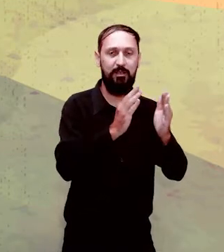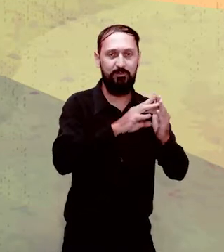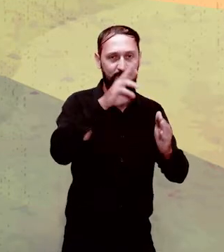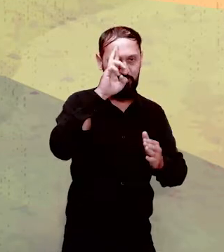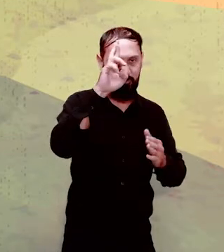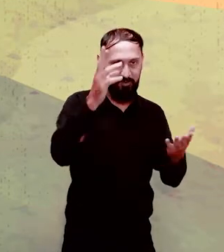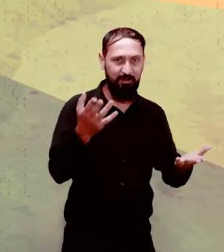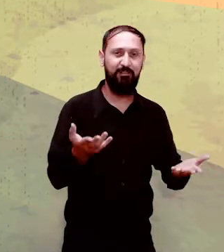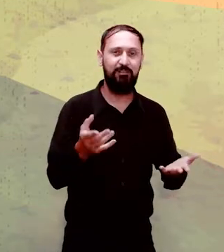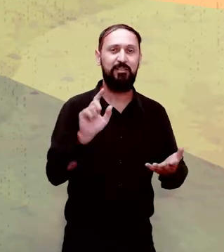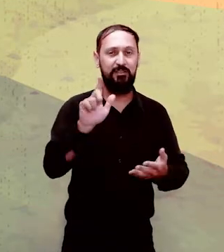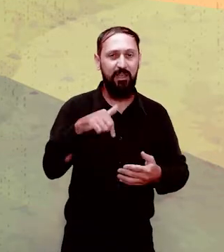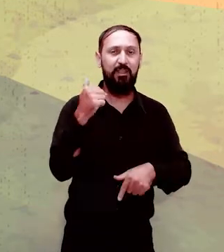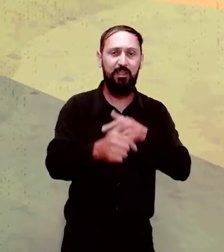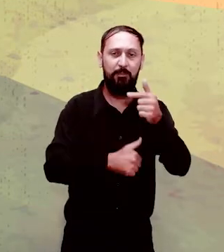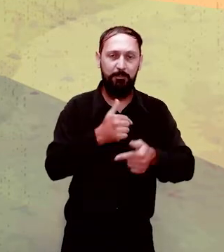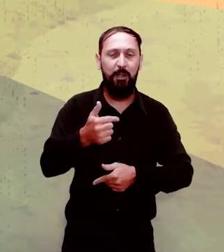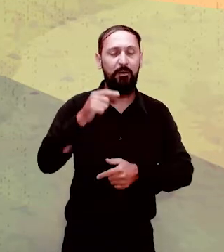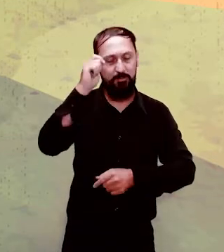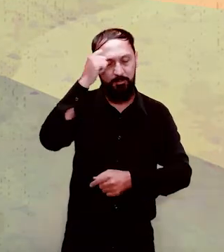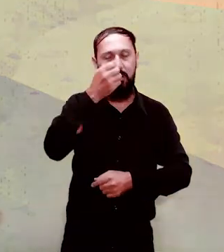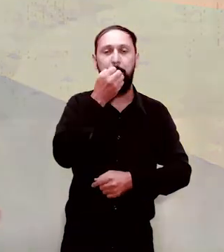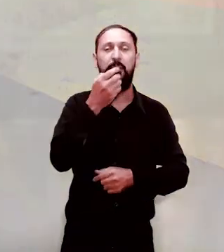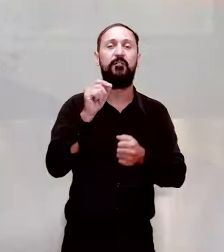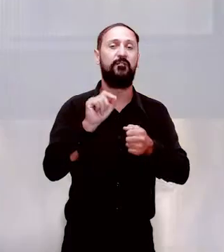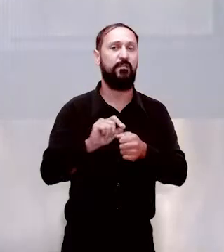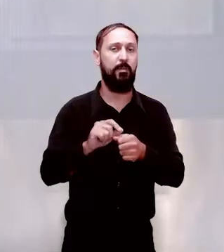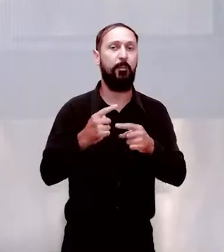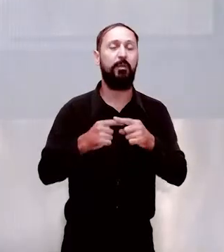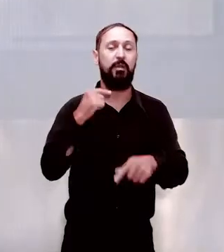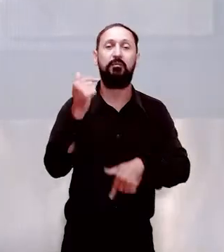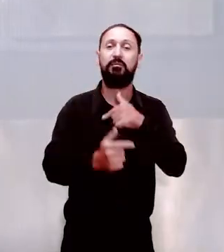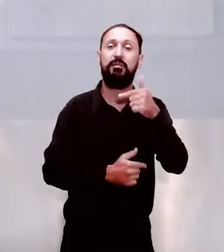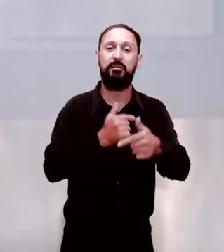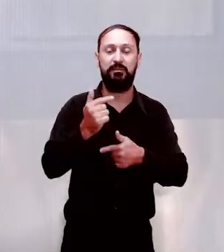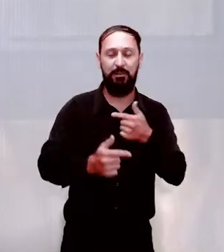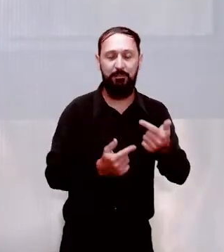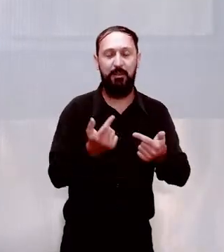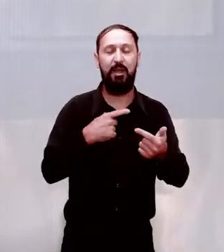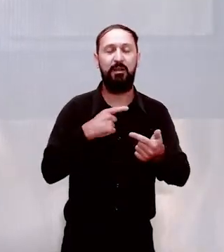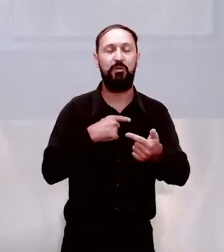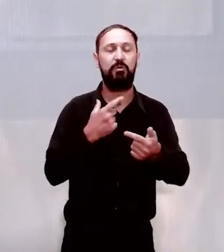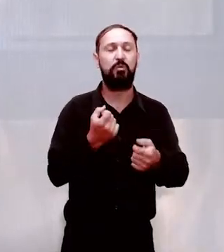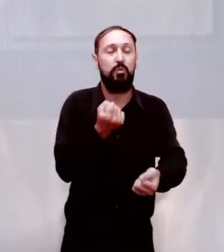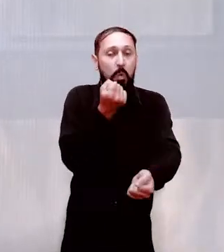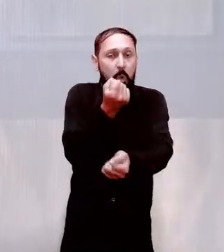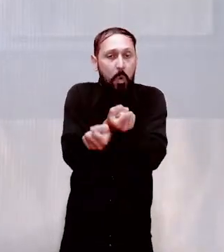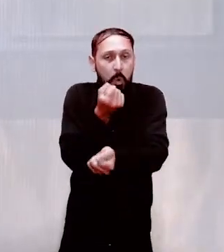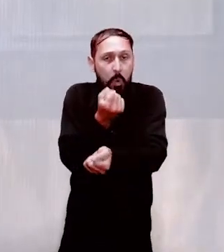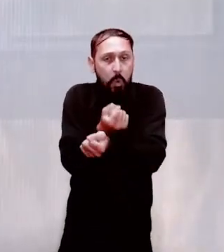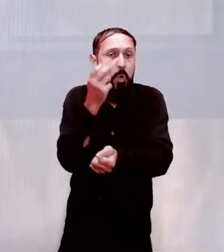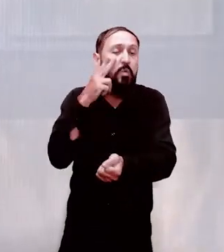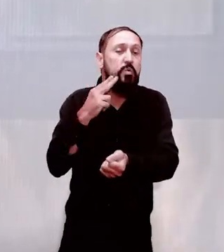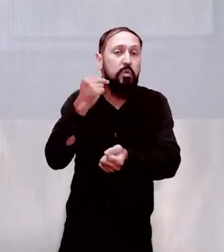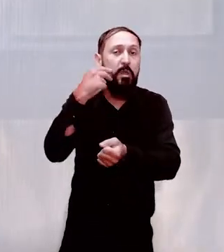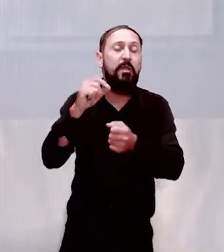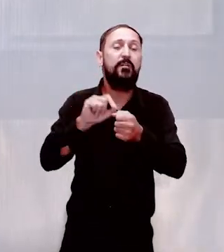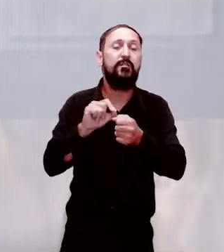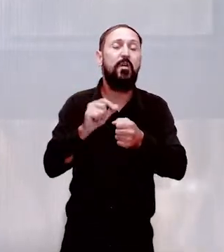senhores. Então, se foi serviço de preto, é bem feito, porque o trabalho do preto escravizado foi que